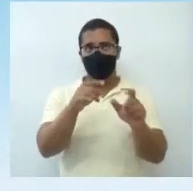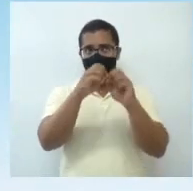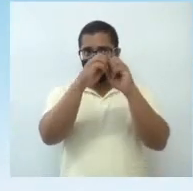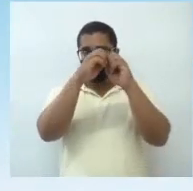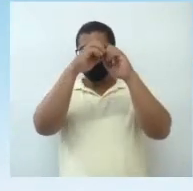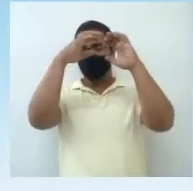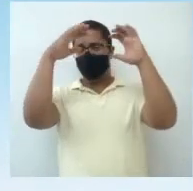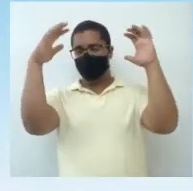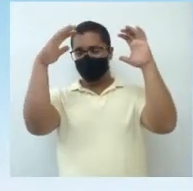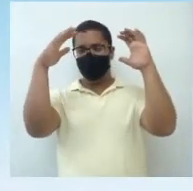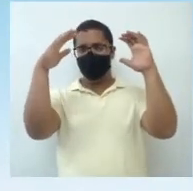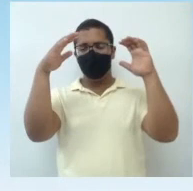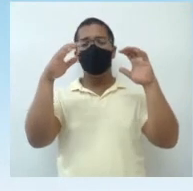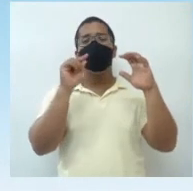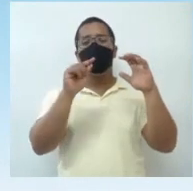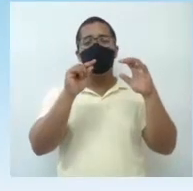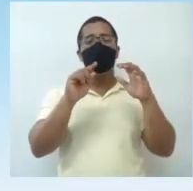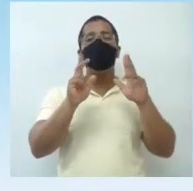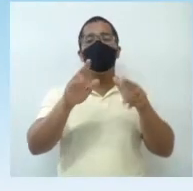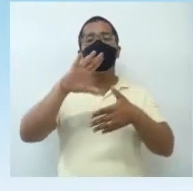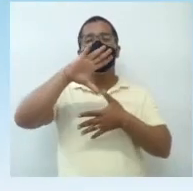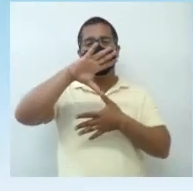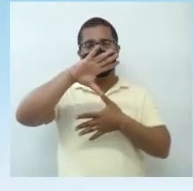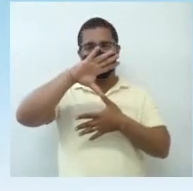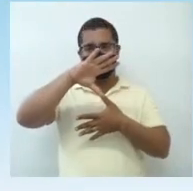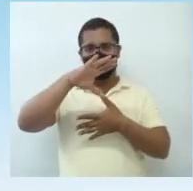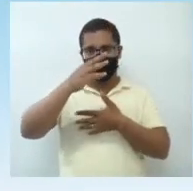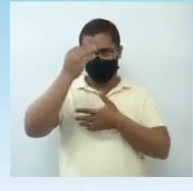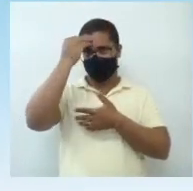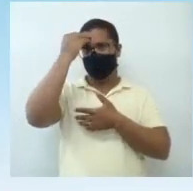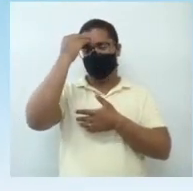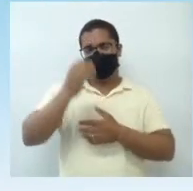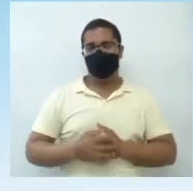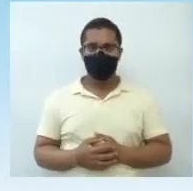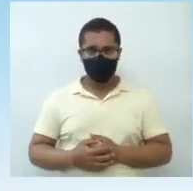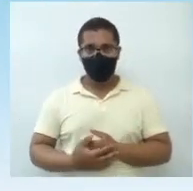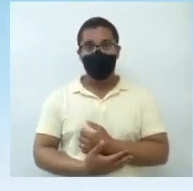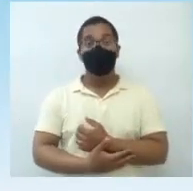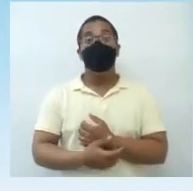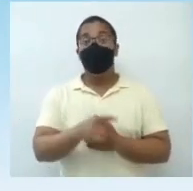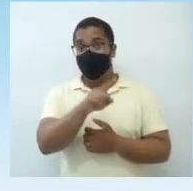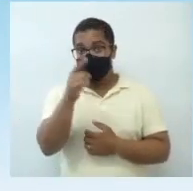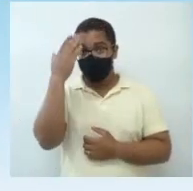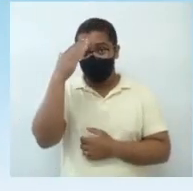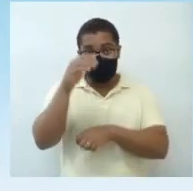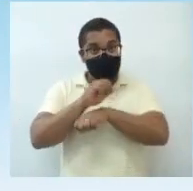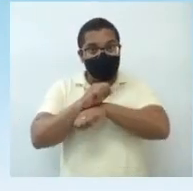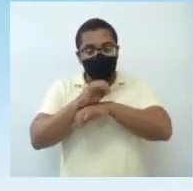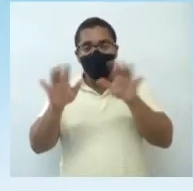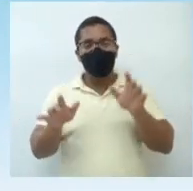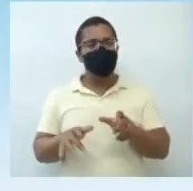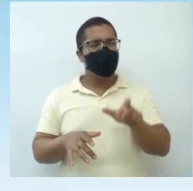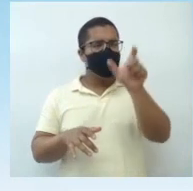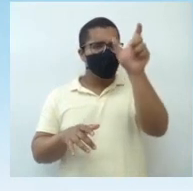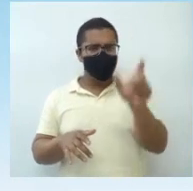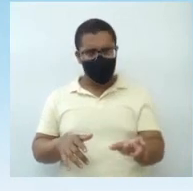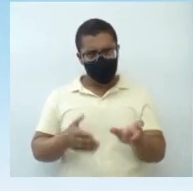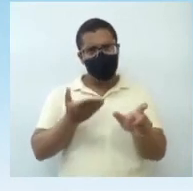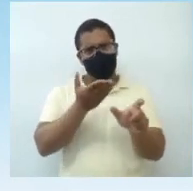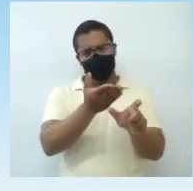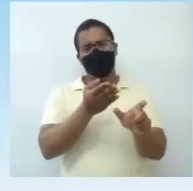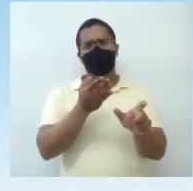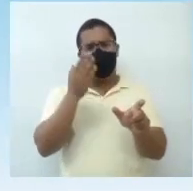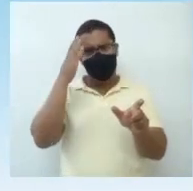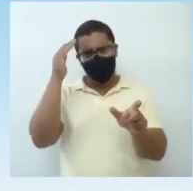Eu gosto muito de trabalhar com o mapa mental E aí vocês não entenderam um pouquinho dessa de quem foi esse nosso